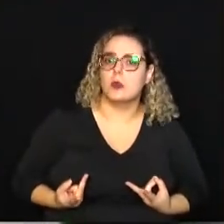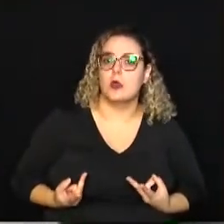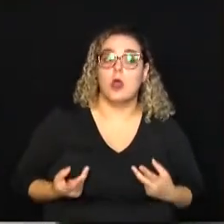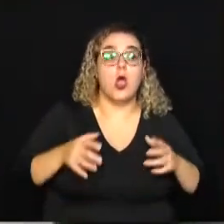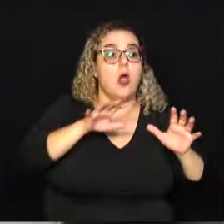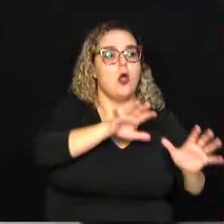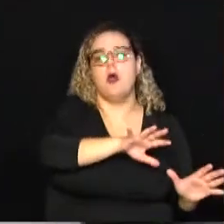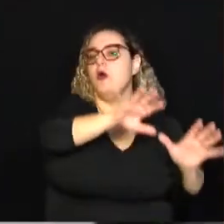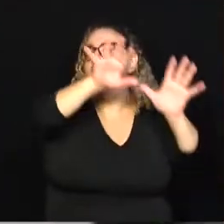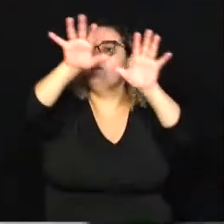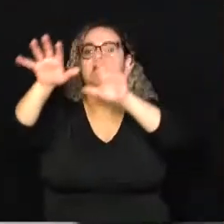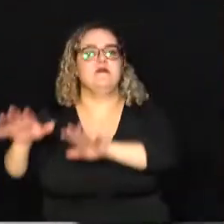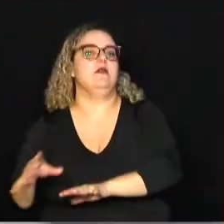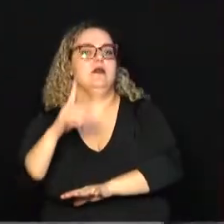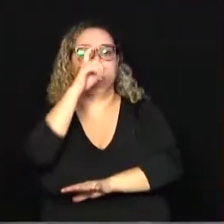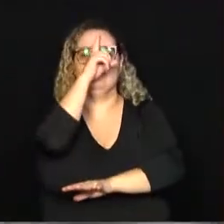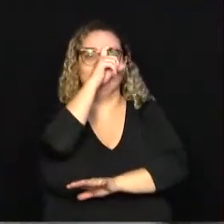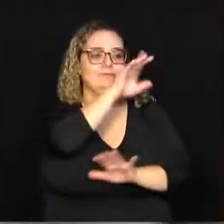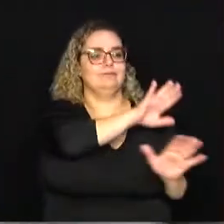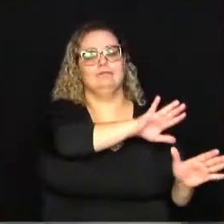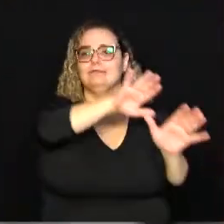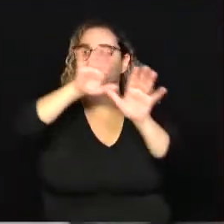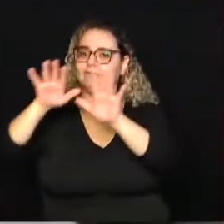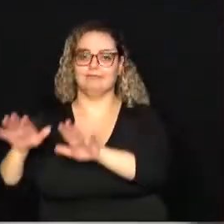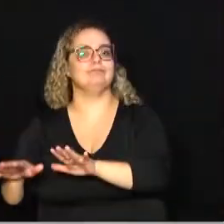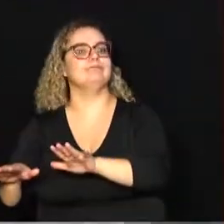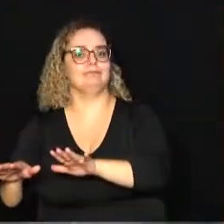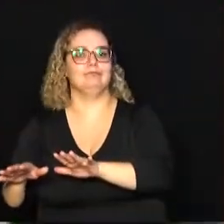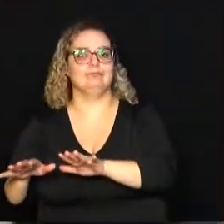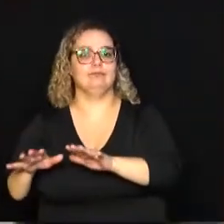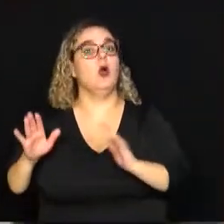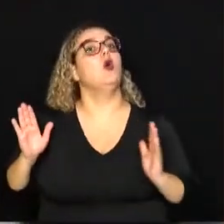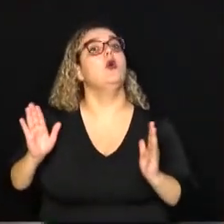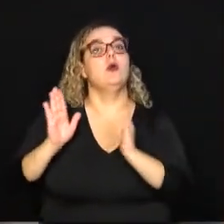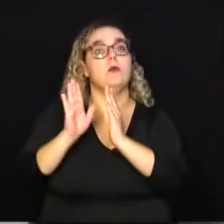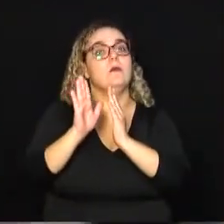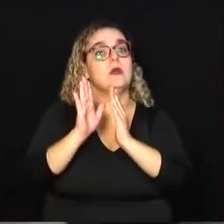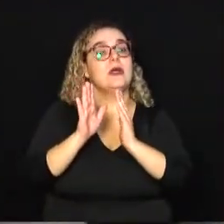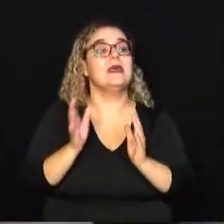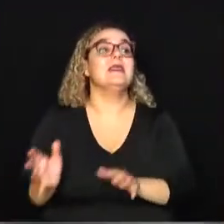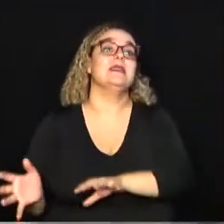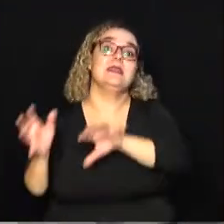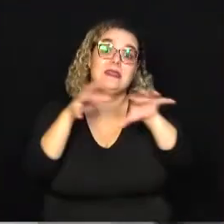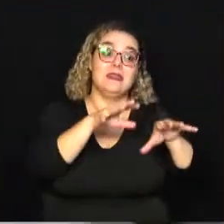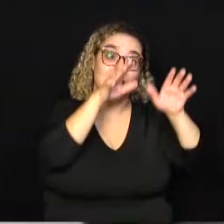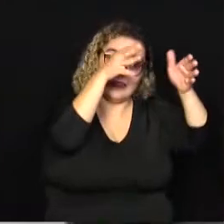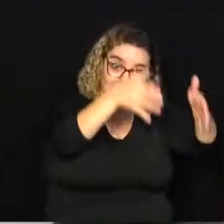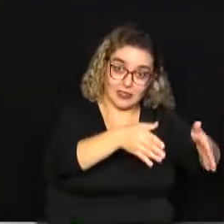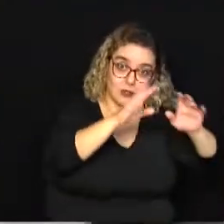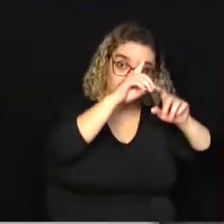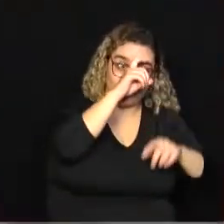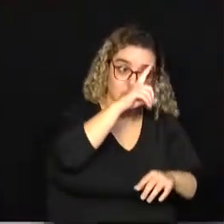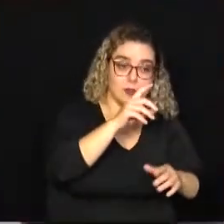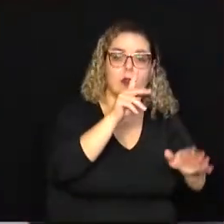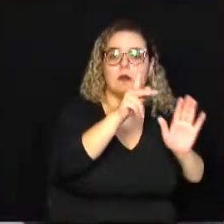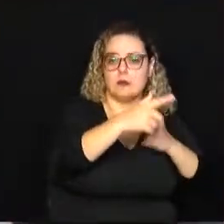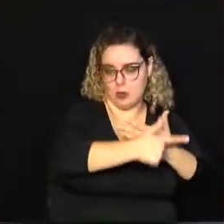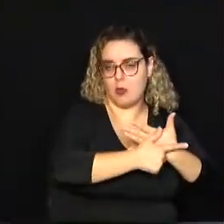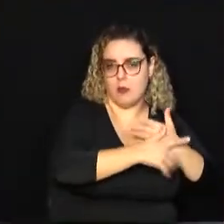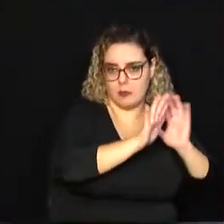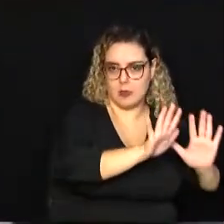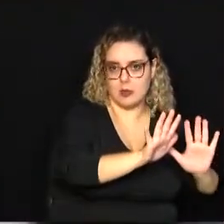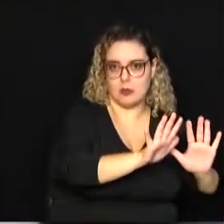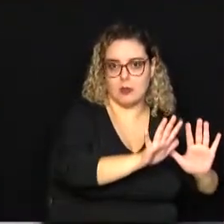hospital. Isso é central. O enfrentamento da pandemia dentro do hospital, ele tem o seu papel, mas ele está fadado a